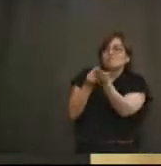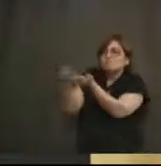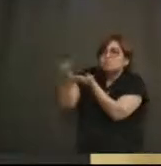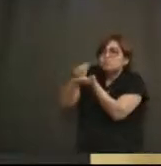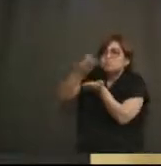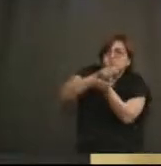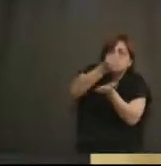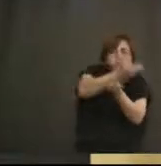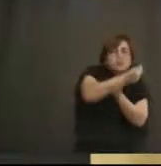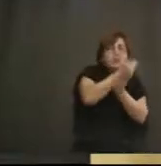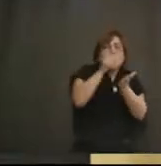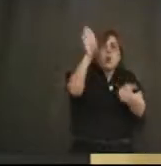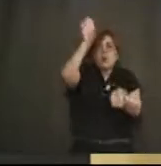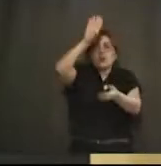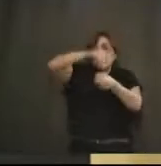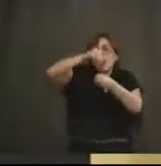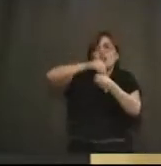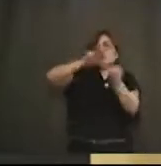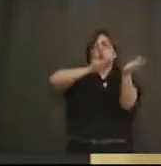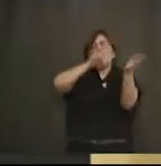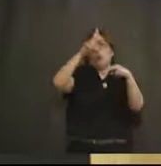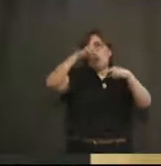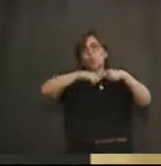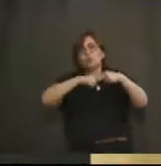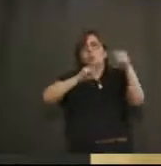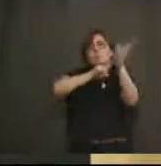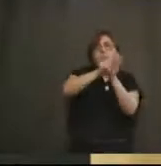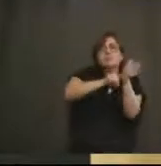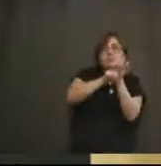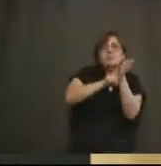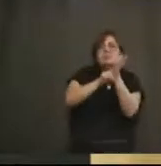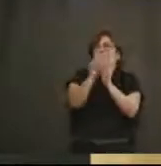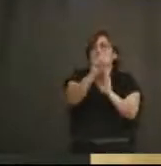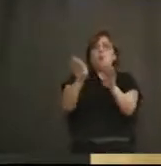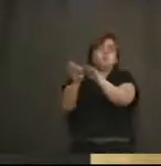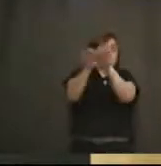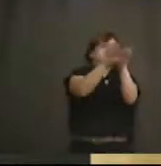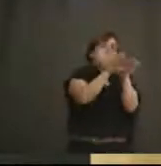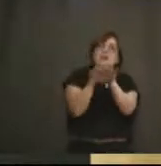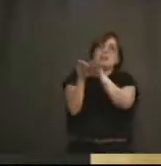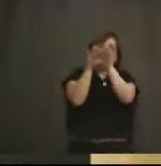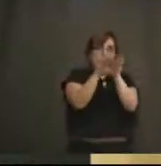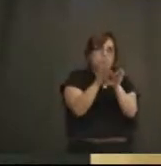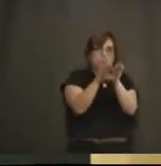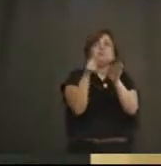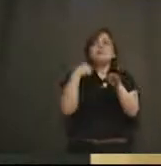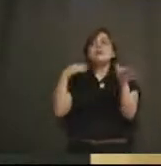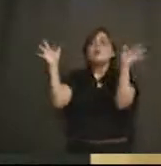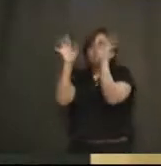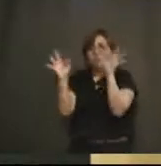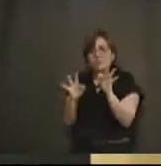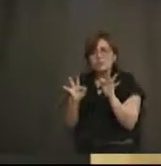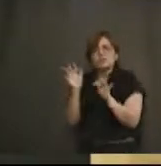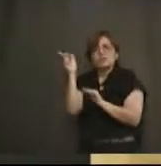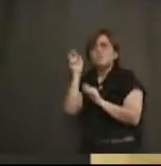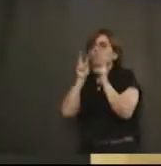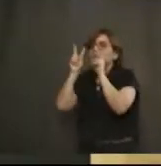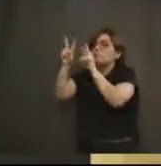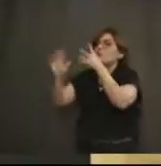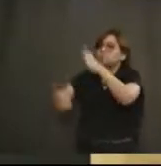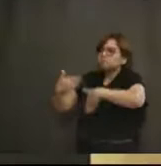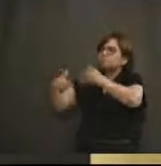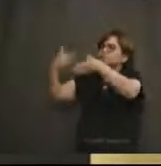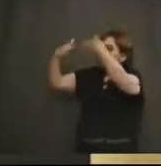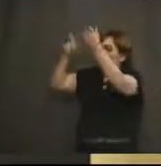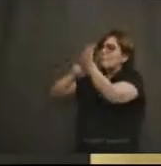muito feliz de ver esse reconhecimento sobre o crescimento da pesquisa na UFPA e na região